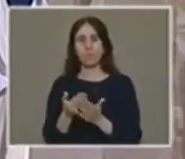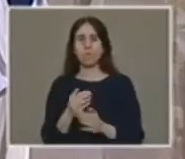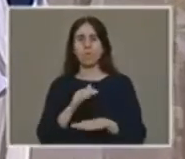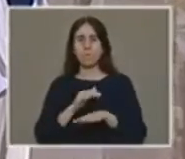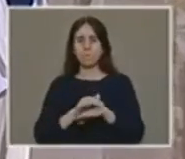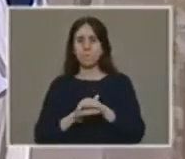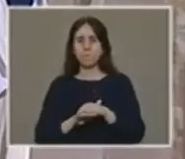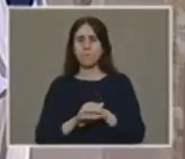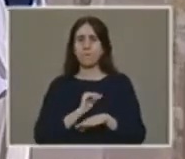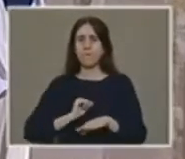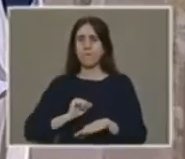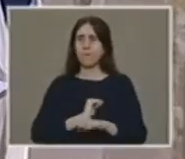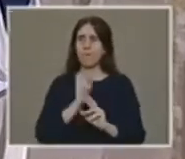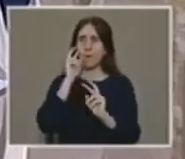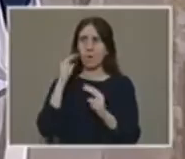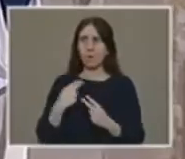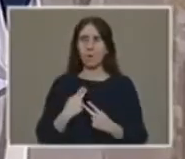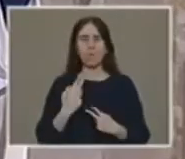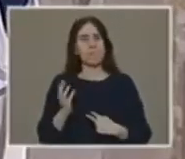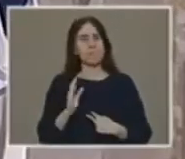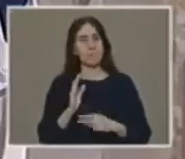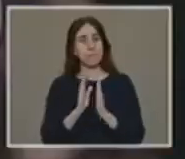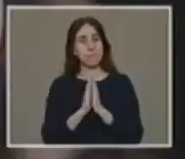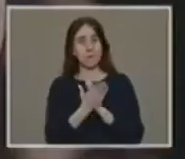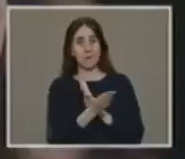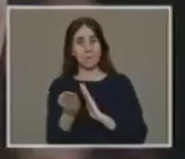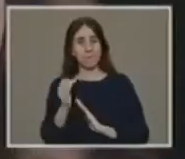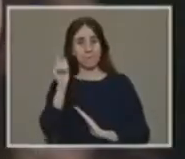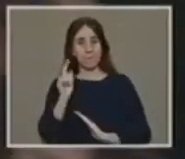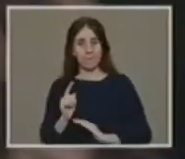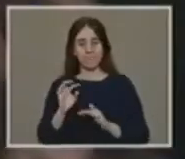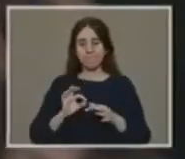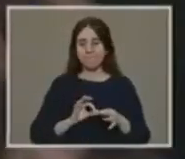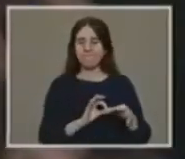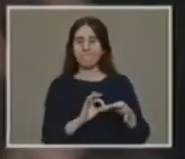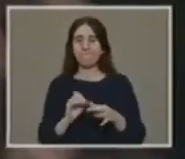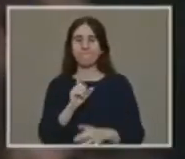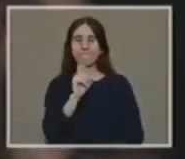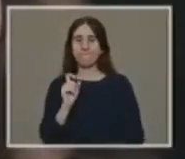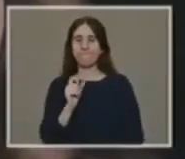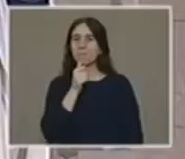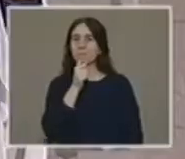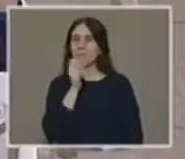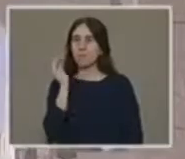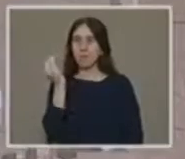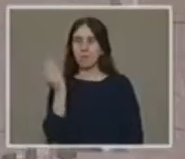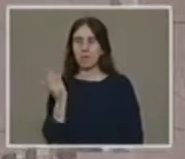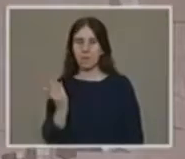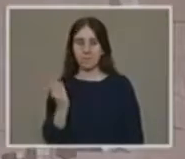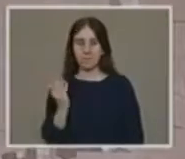aos nossos pecados, mas à fé da vossa Igreja, e dá-lhe união e a paz segundo a vossa